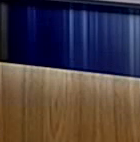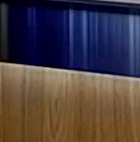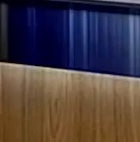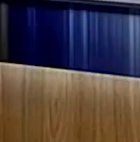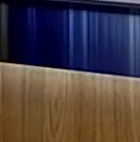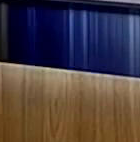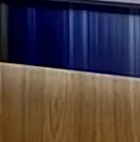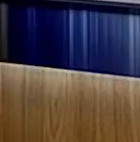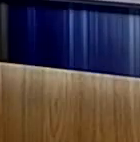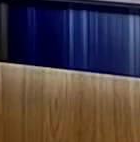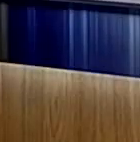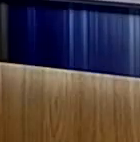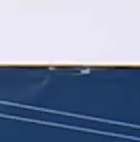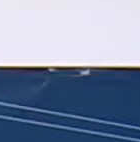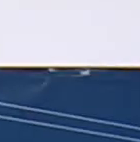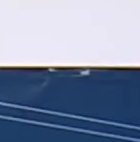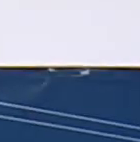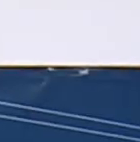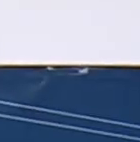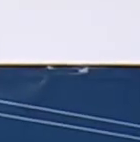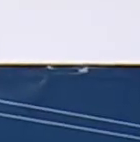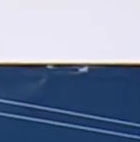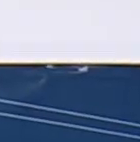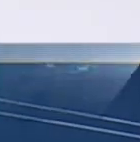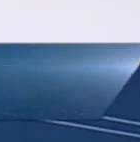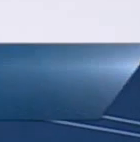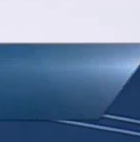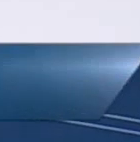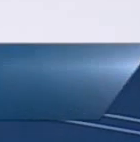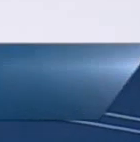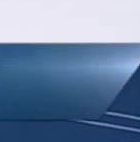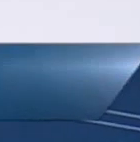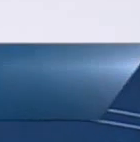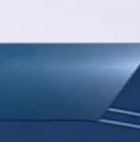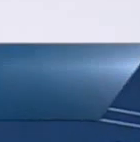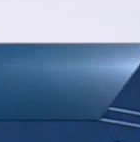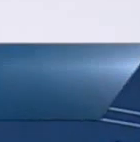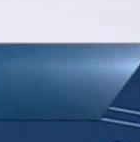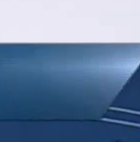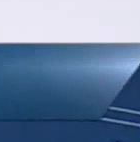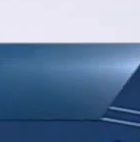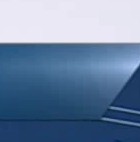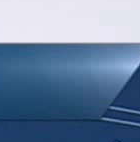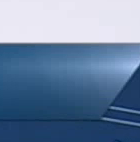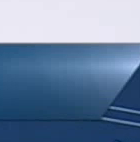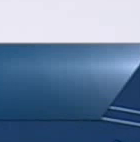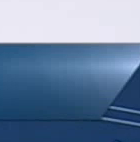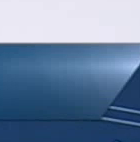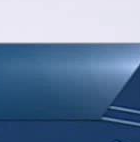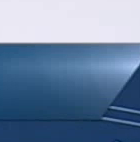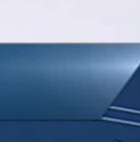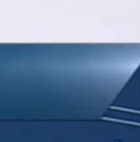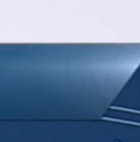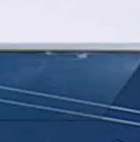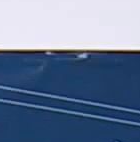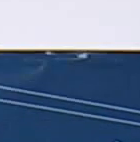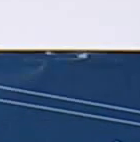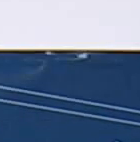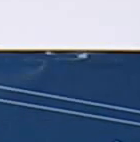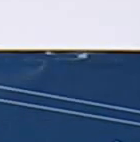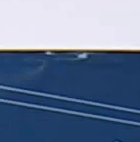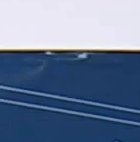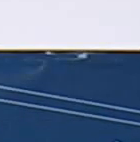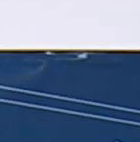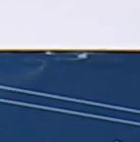que começa nesse instante elas representam um instrumento magnífico de participação da